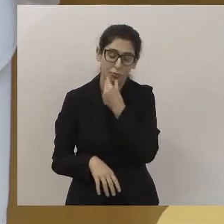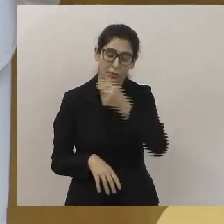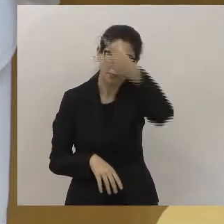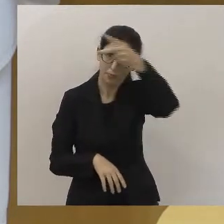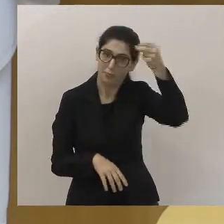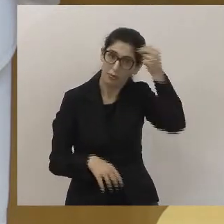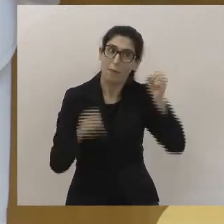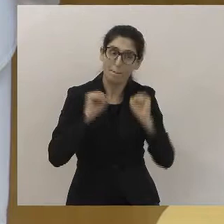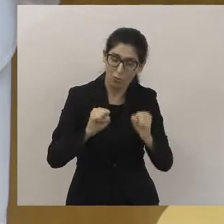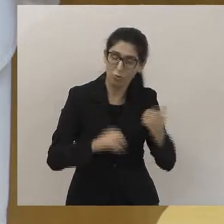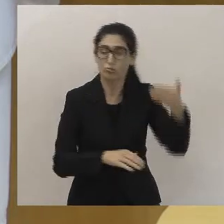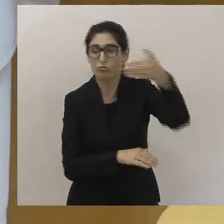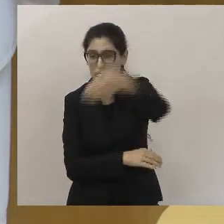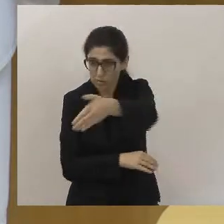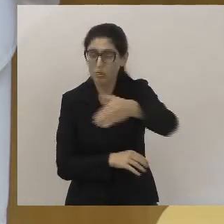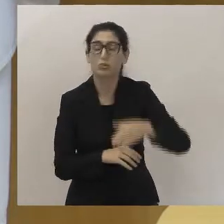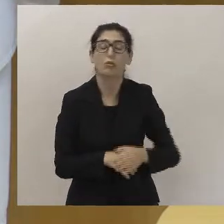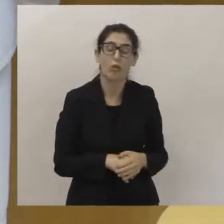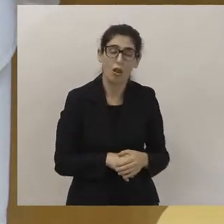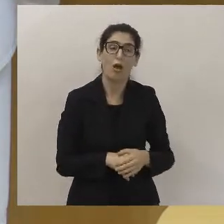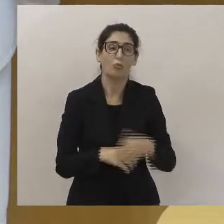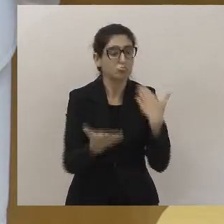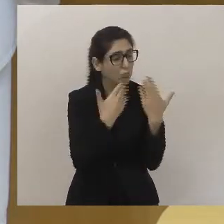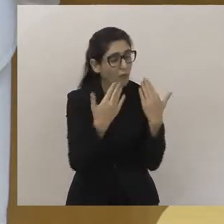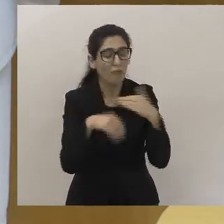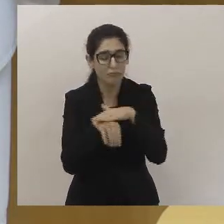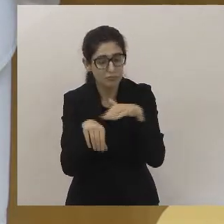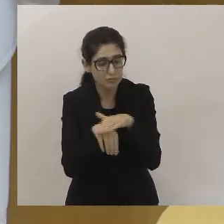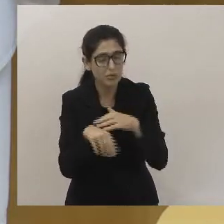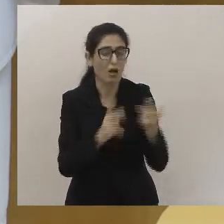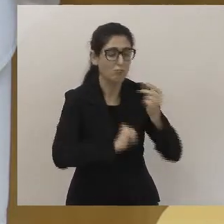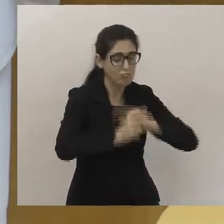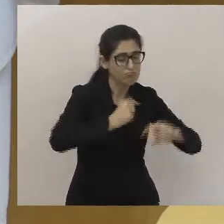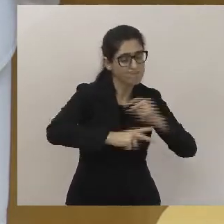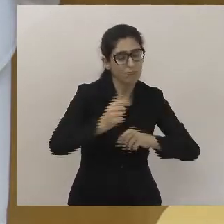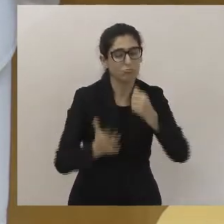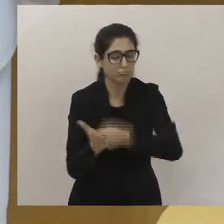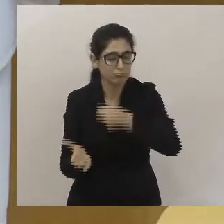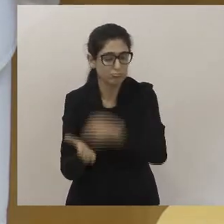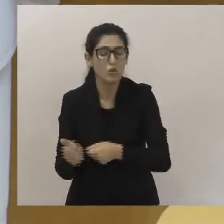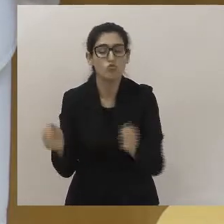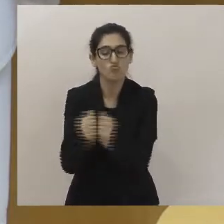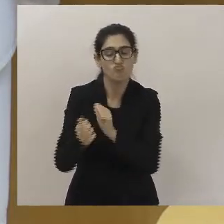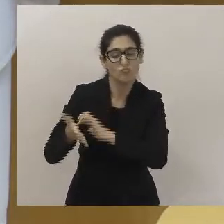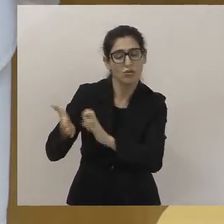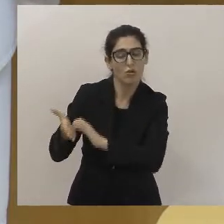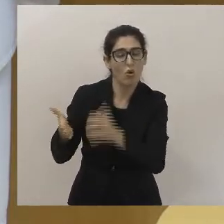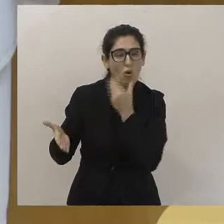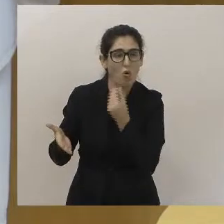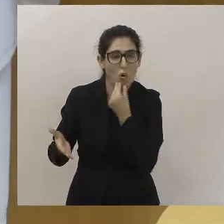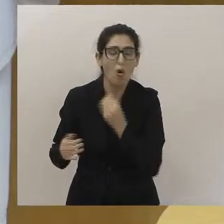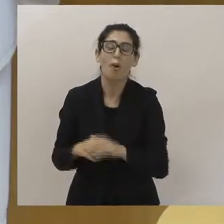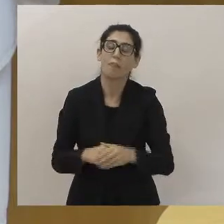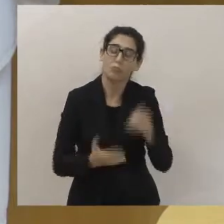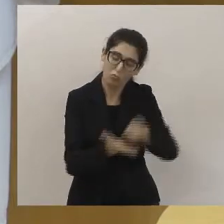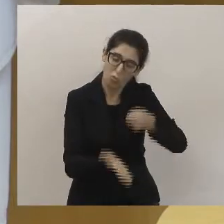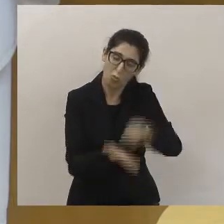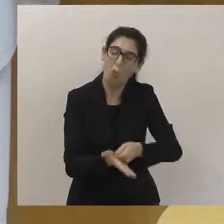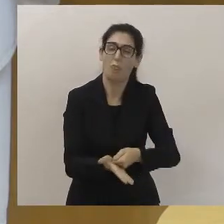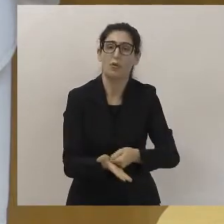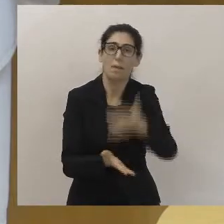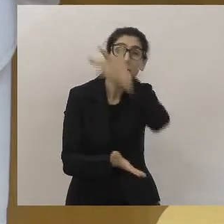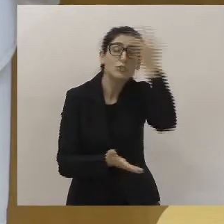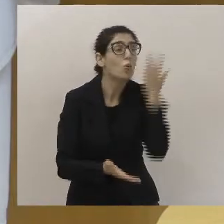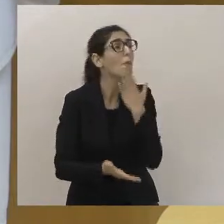brasileiro com o prefeito é santana com secretários está cobrando para ser a voz de vocês e se vocês acharem que